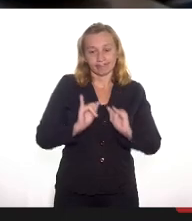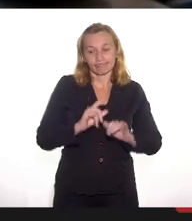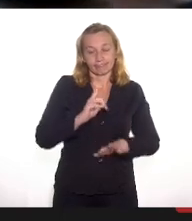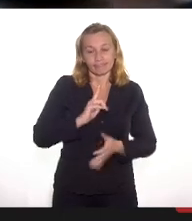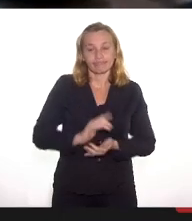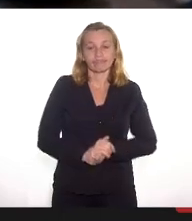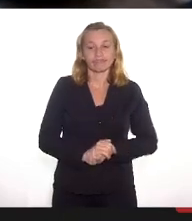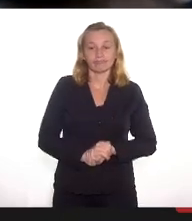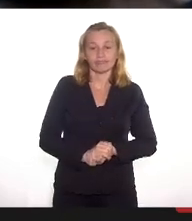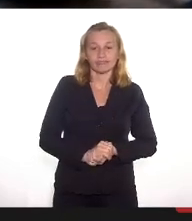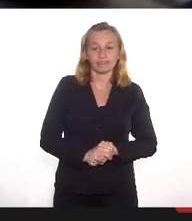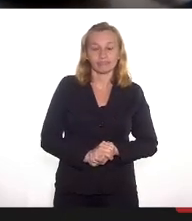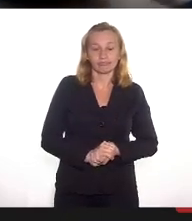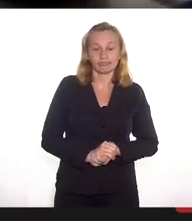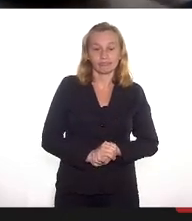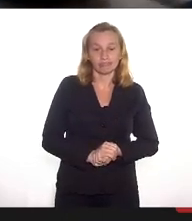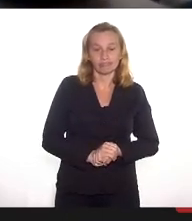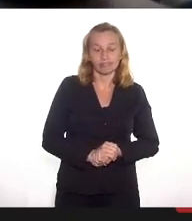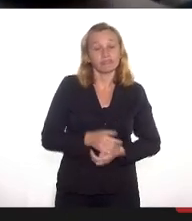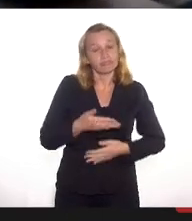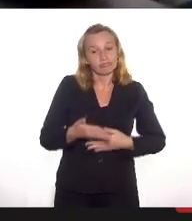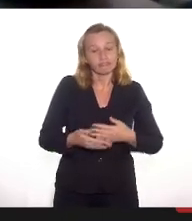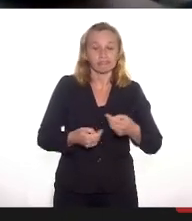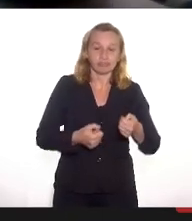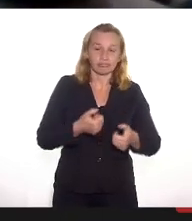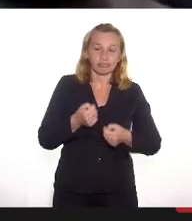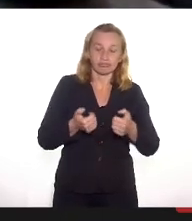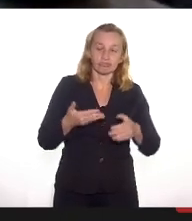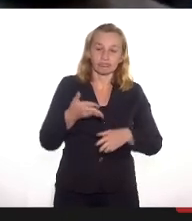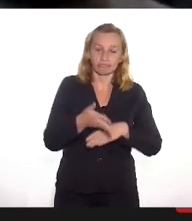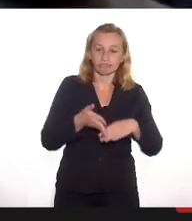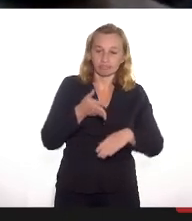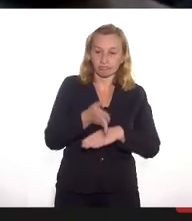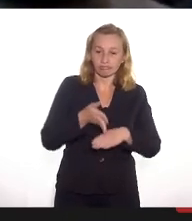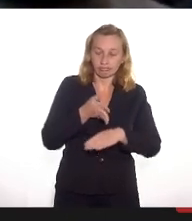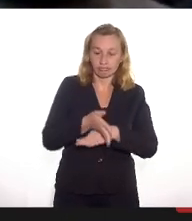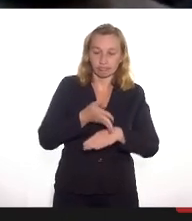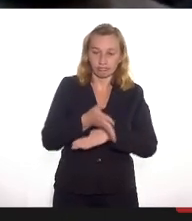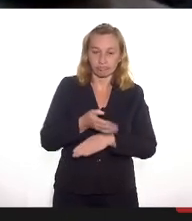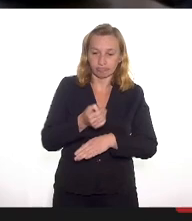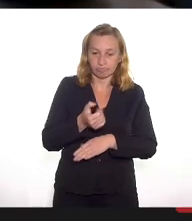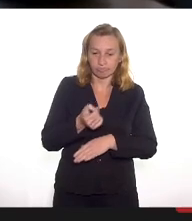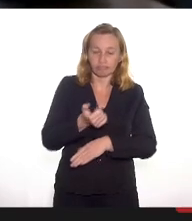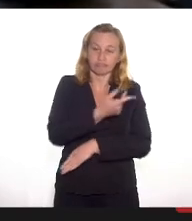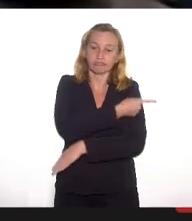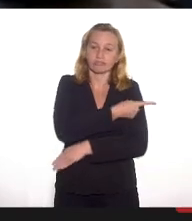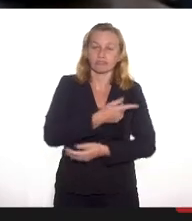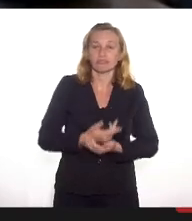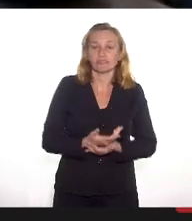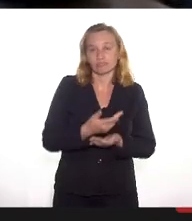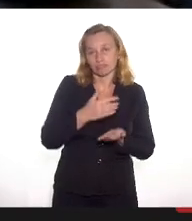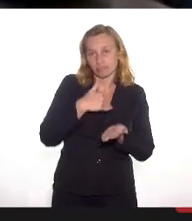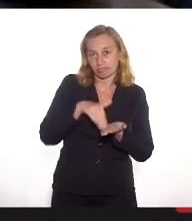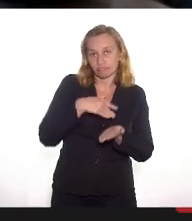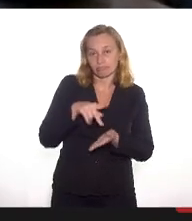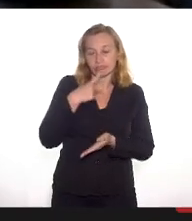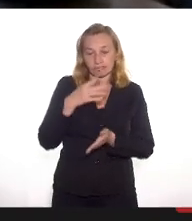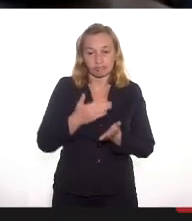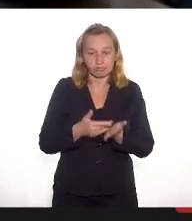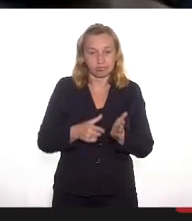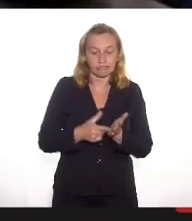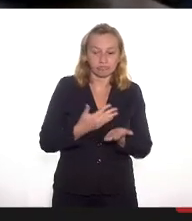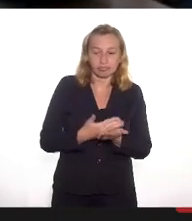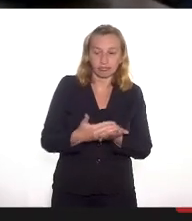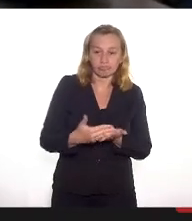que a gente tem então se tá indo tá indo de acordo com a chegada das vacinas vamos o secretário informou no início as